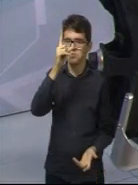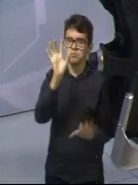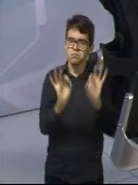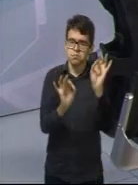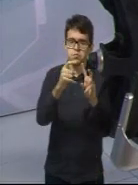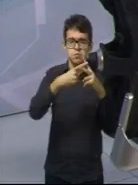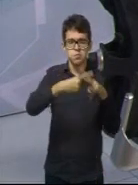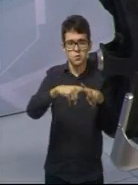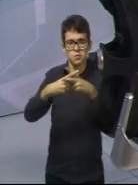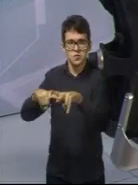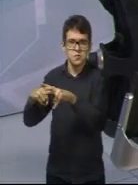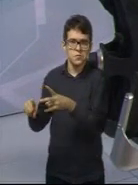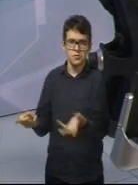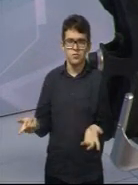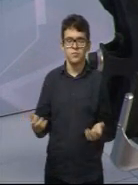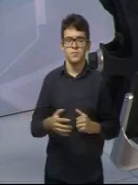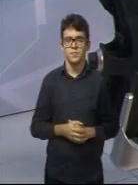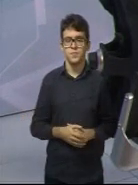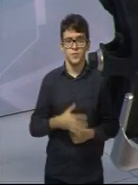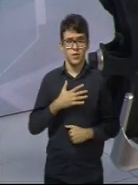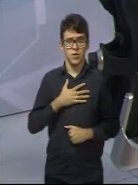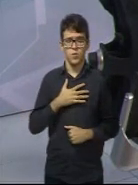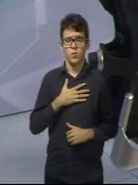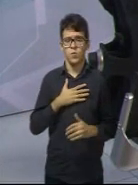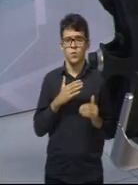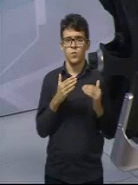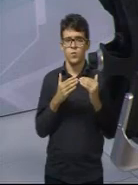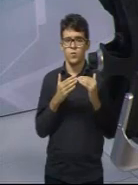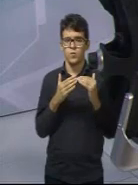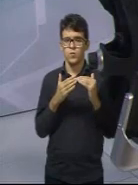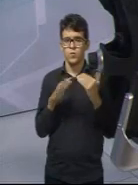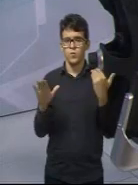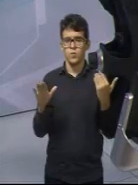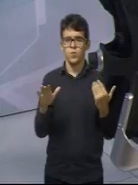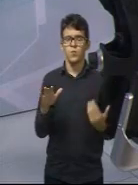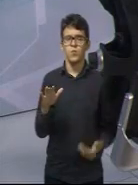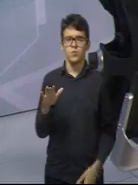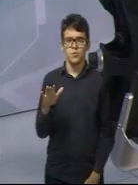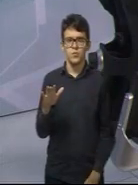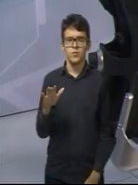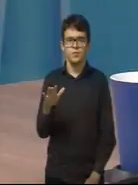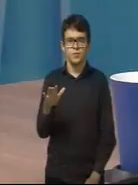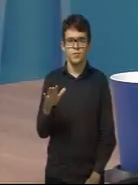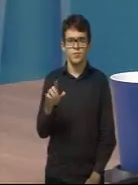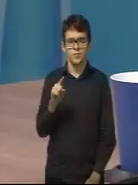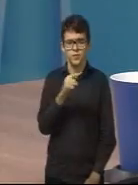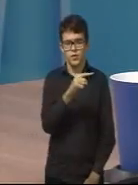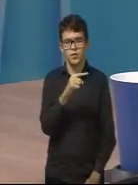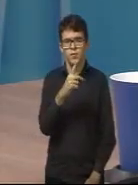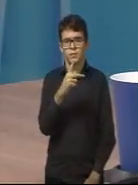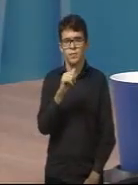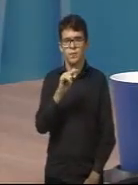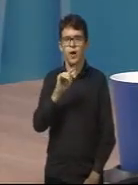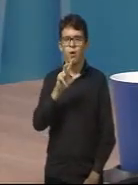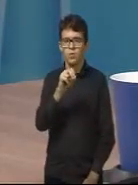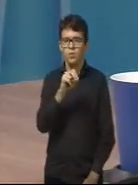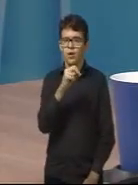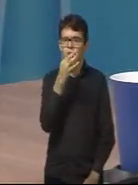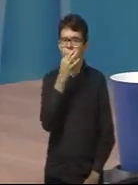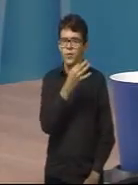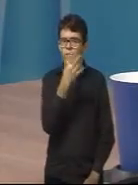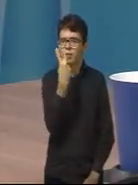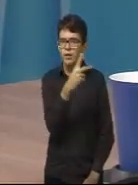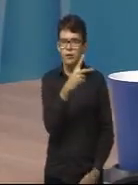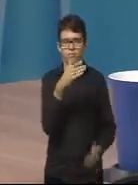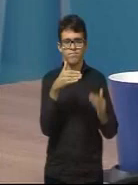governabilidade, né? Eu sou contra, né, por exemplo, a visão do Dr. Paulo com relação à Previdência. Eu acho que